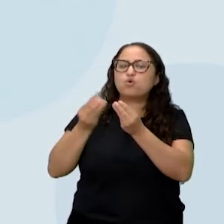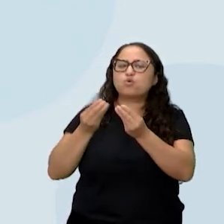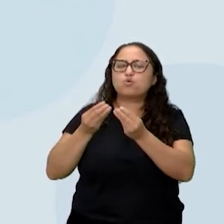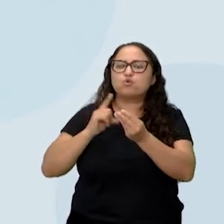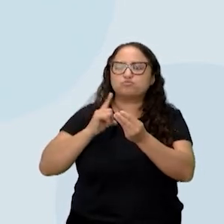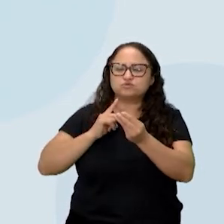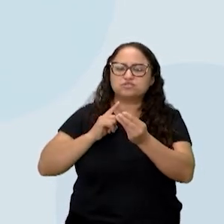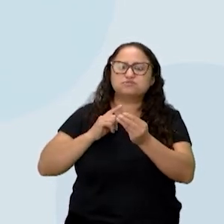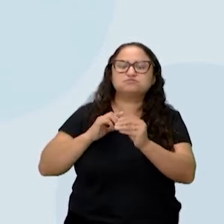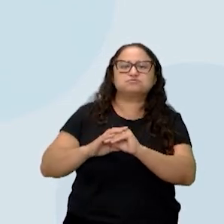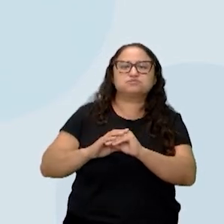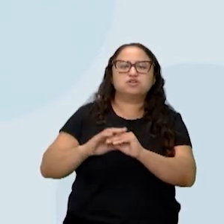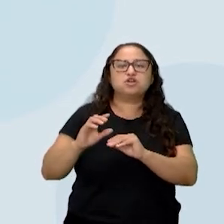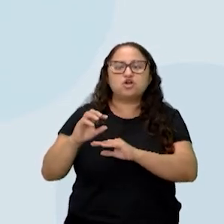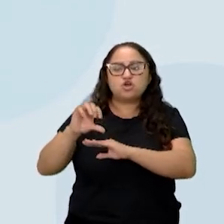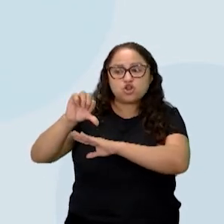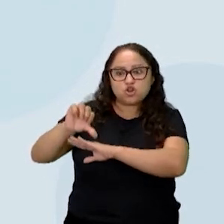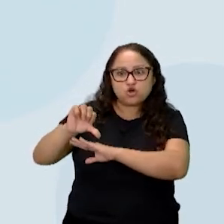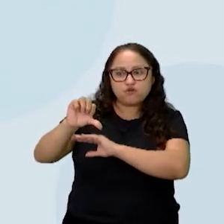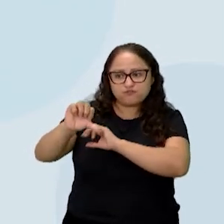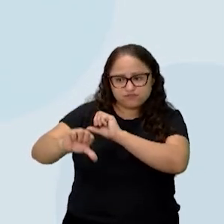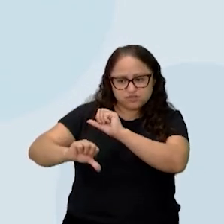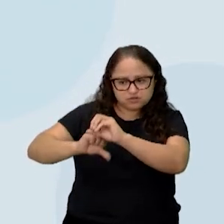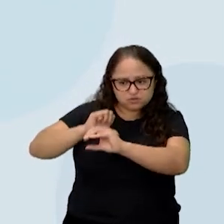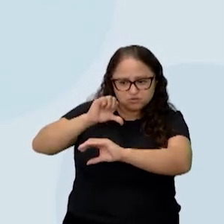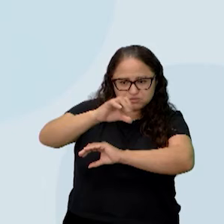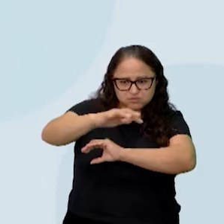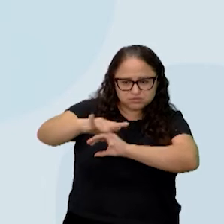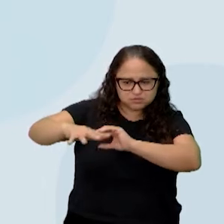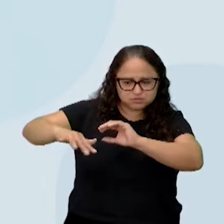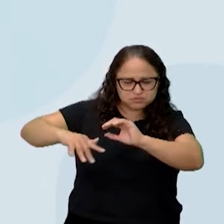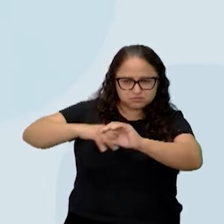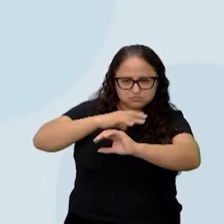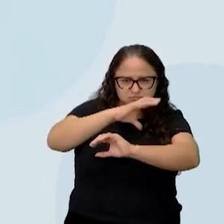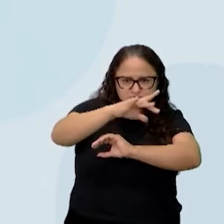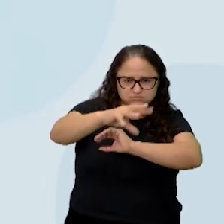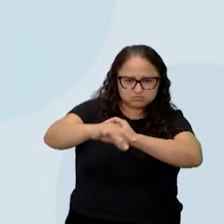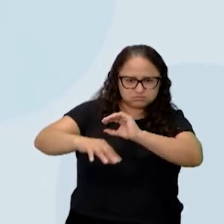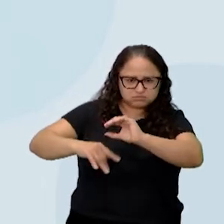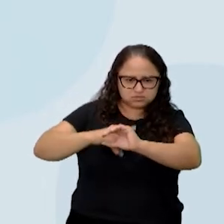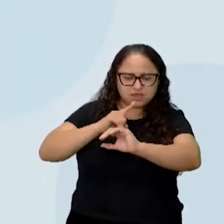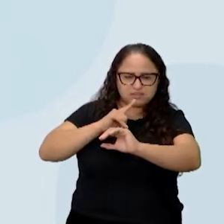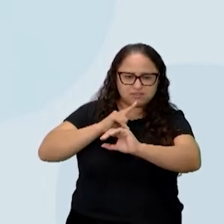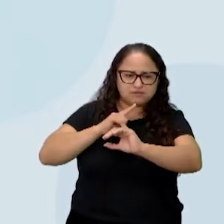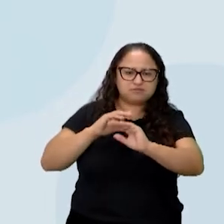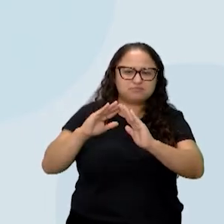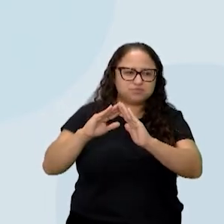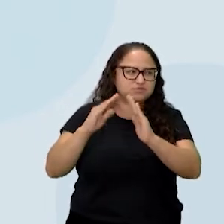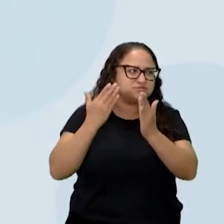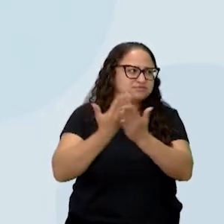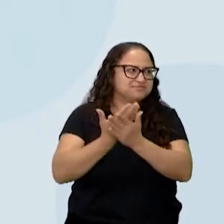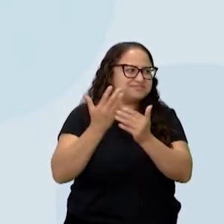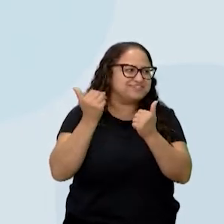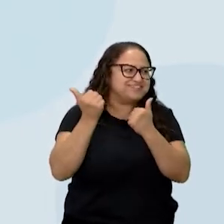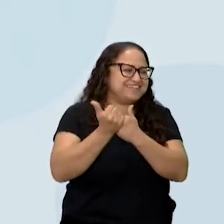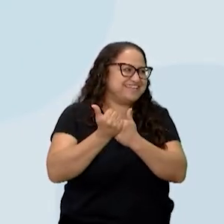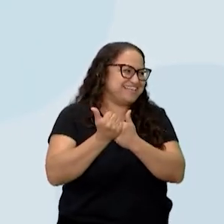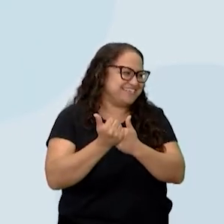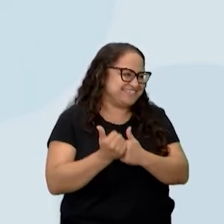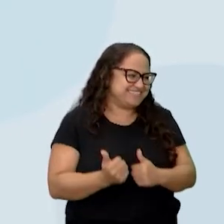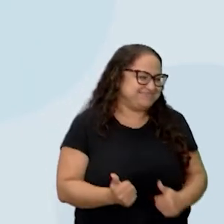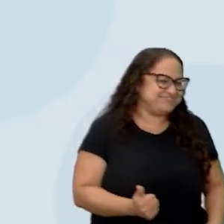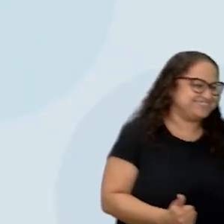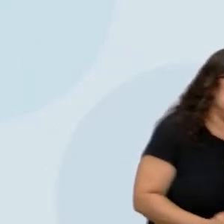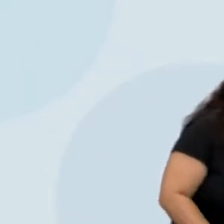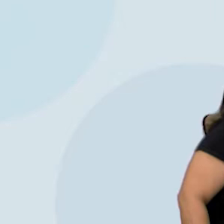9 horas e 48 minutos. A cada 9 horas, dá uma volta em torno do seu eixo. No caso da Terra, 24 horas. Né, Pri? É isso